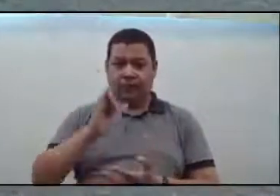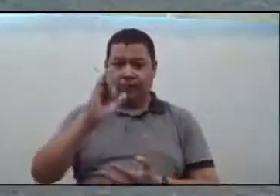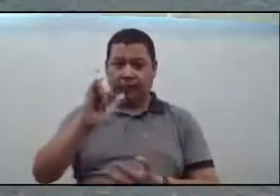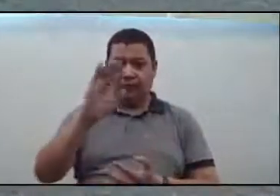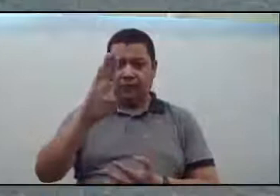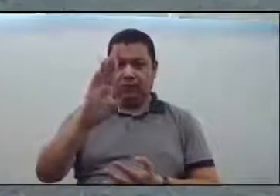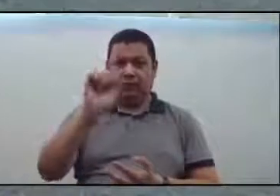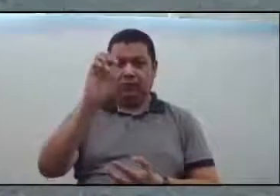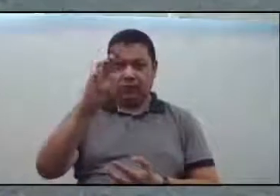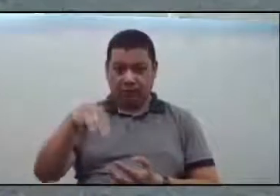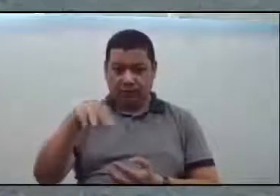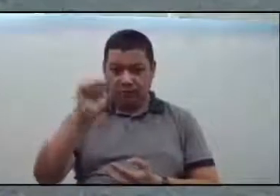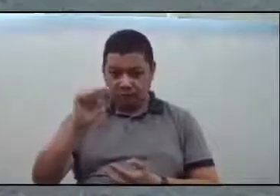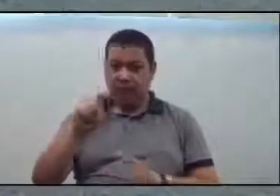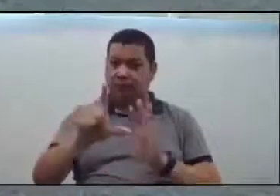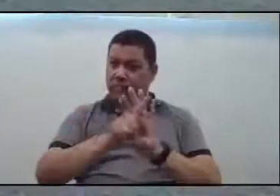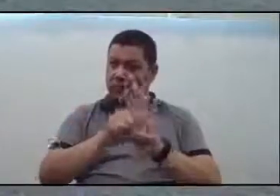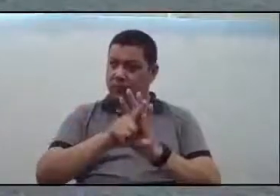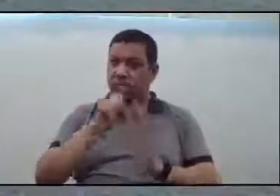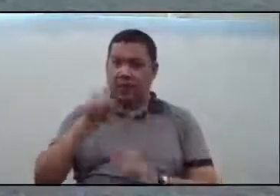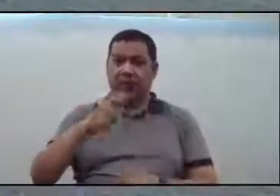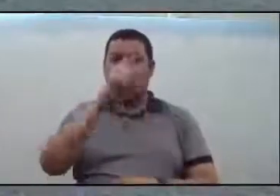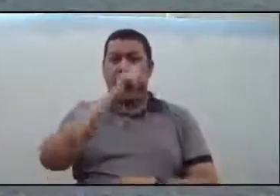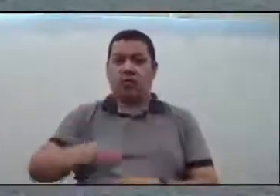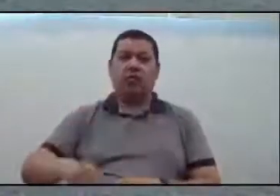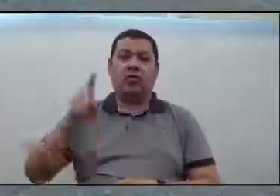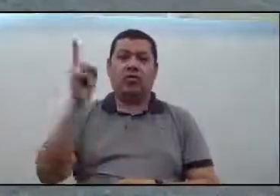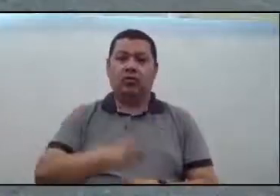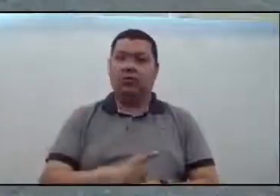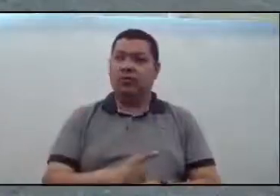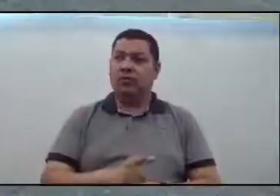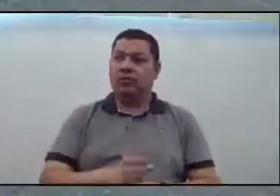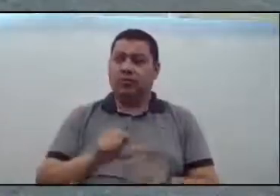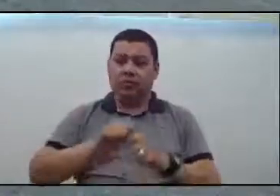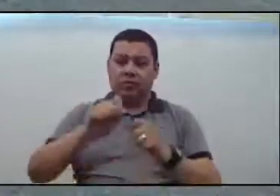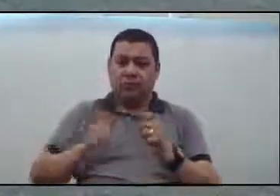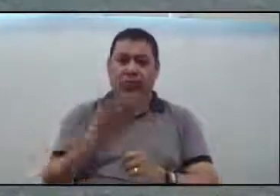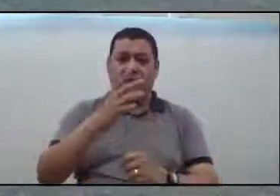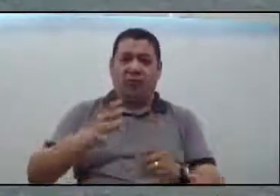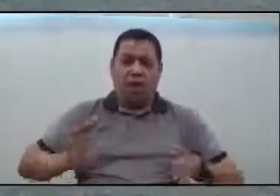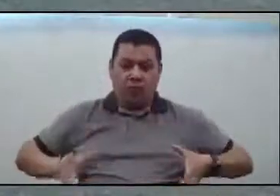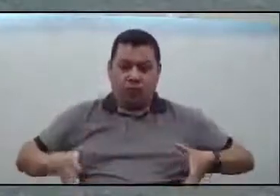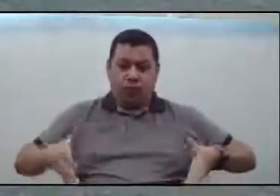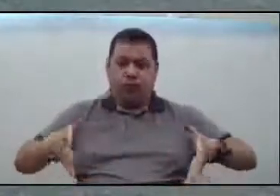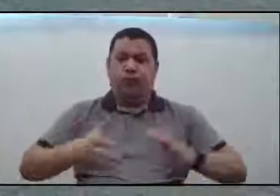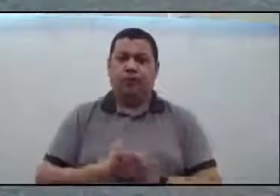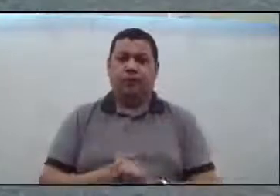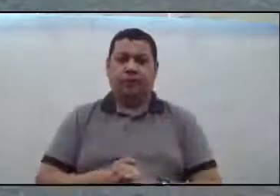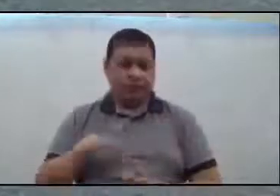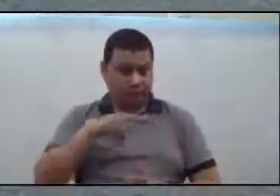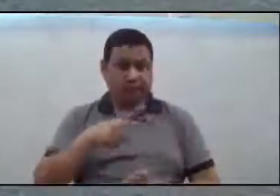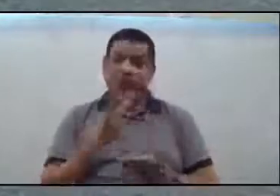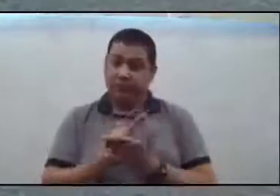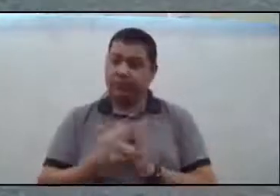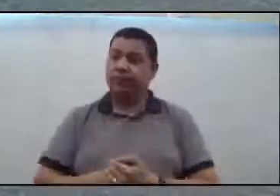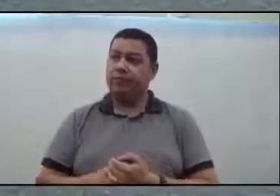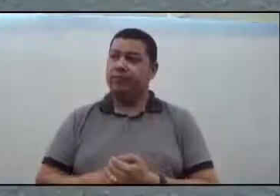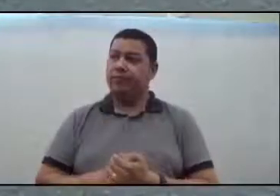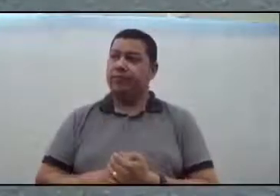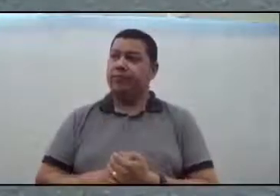dele, faz uma lei que é proibido queimar máquina. Está errado? Tudo bem, está